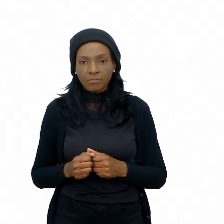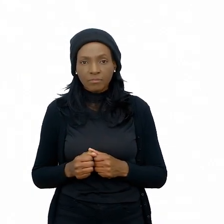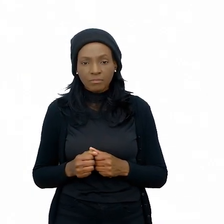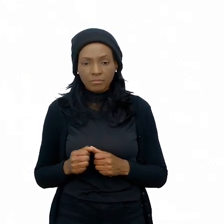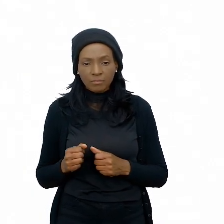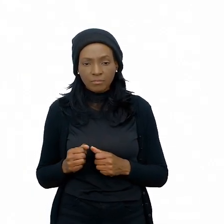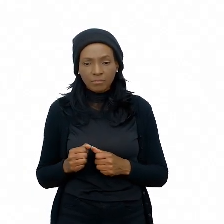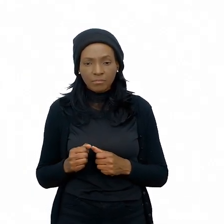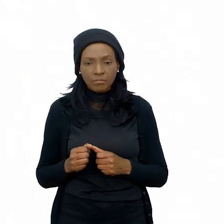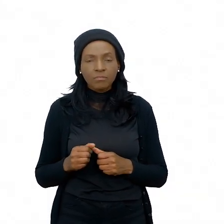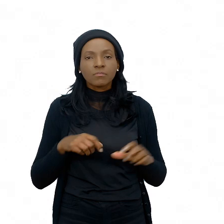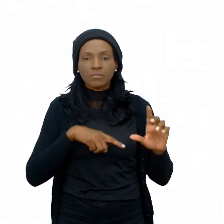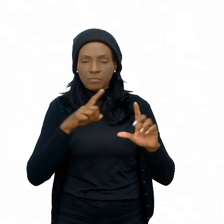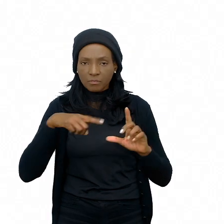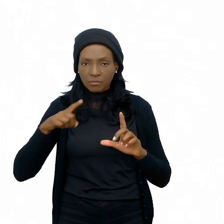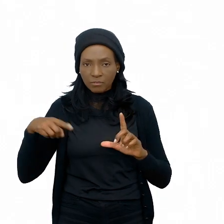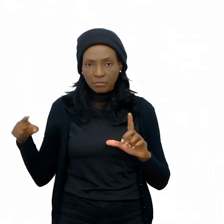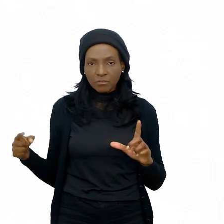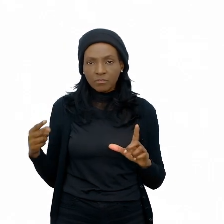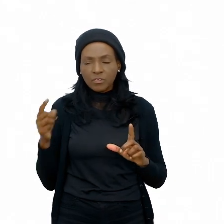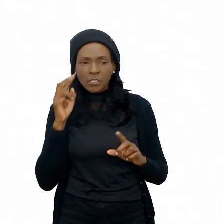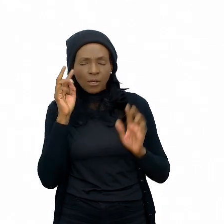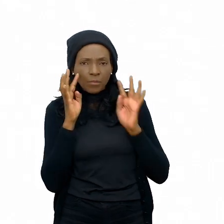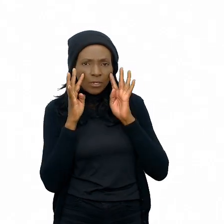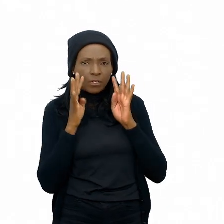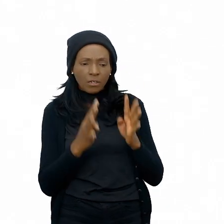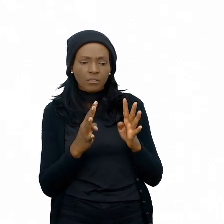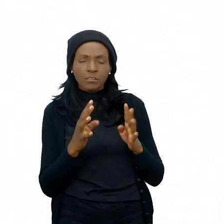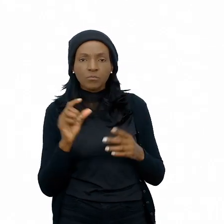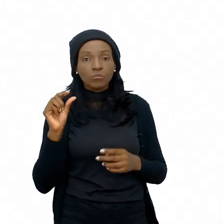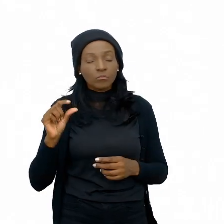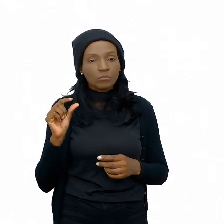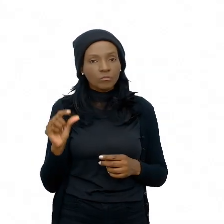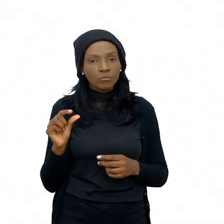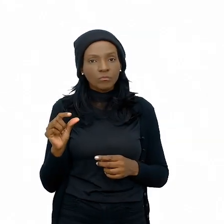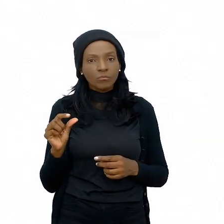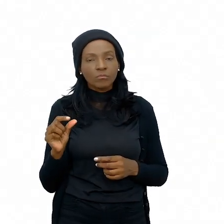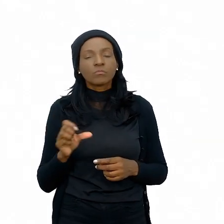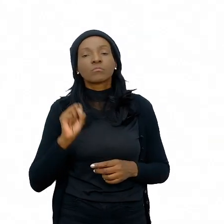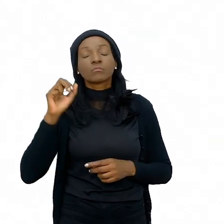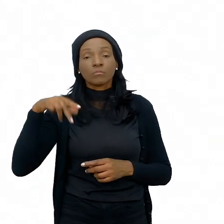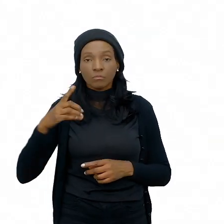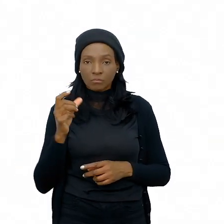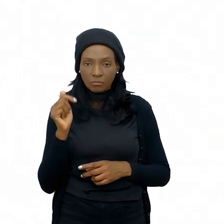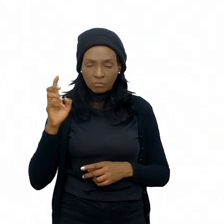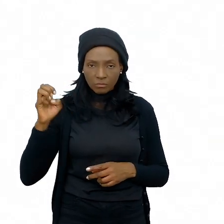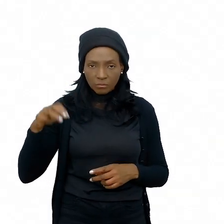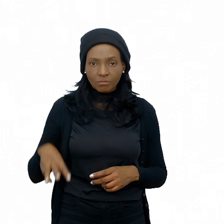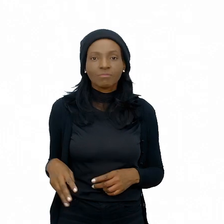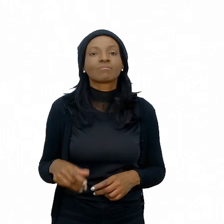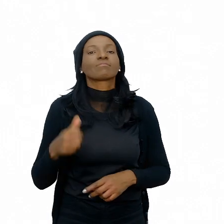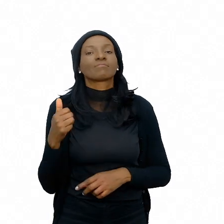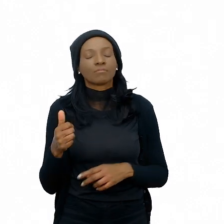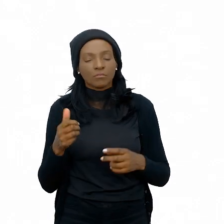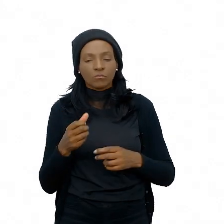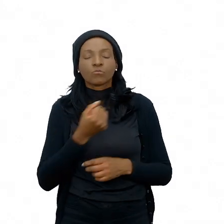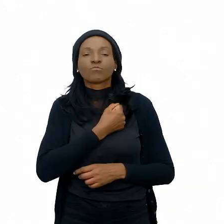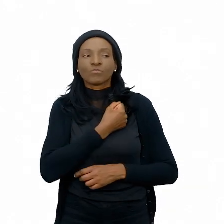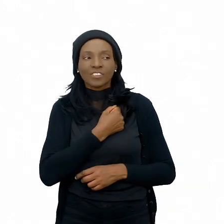aritmético quanto o estatístico, para olharmos um pouquinho para a sondagem de hipótese de